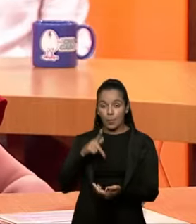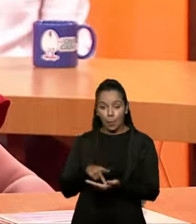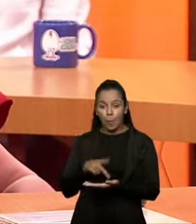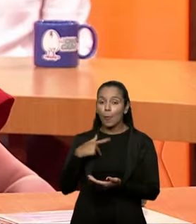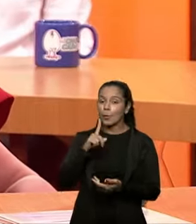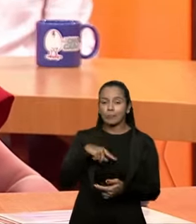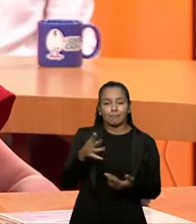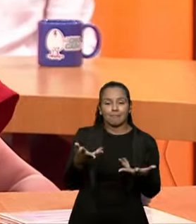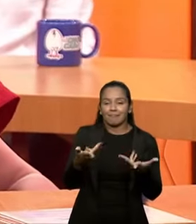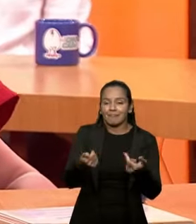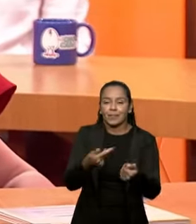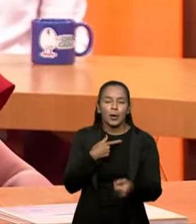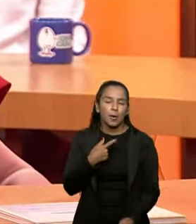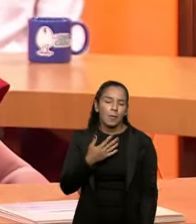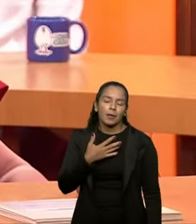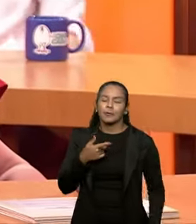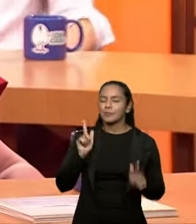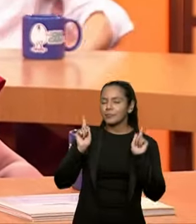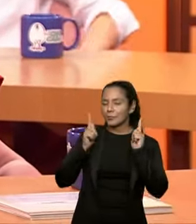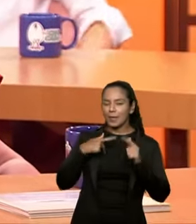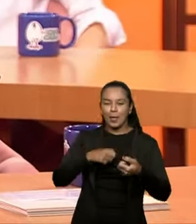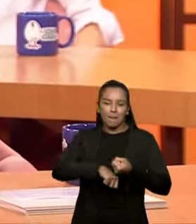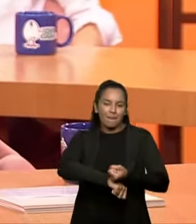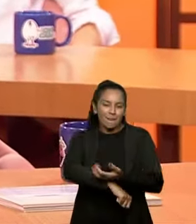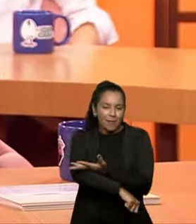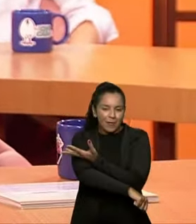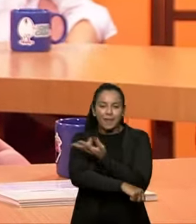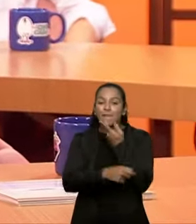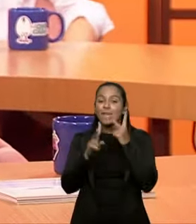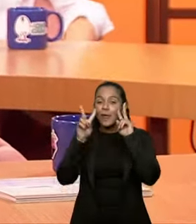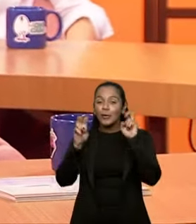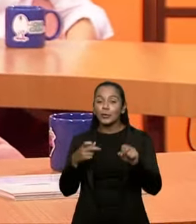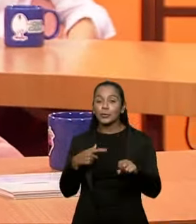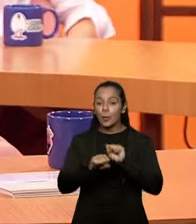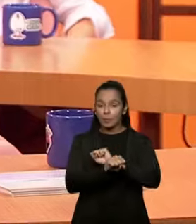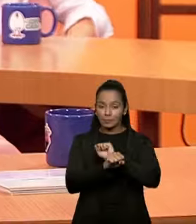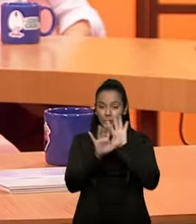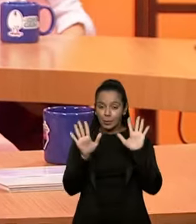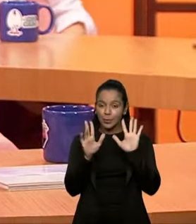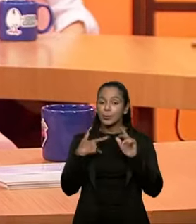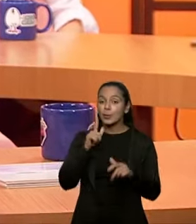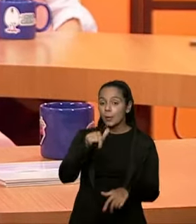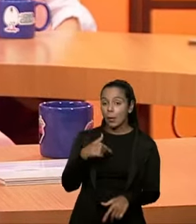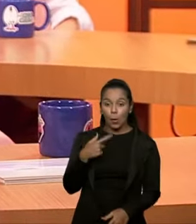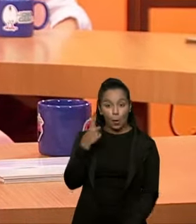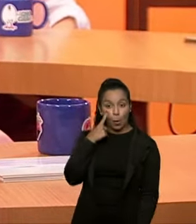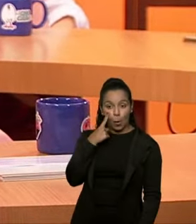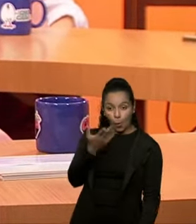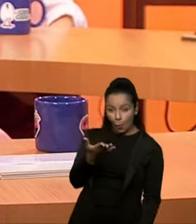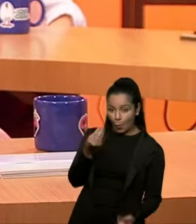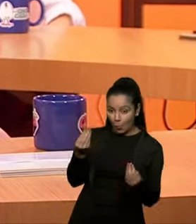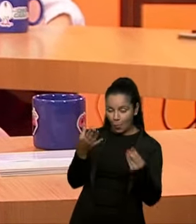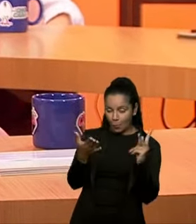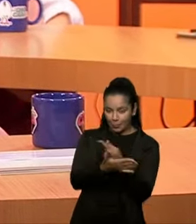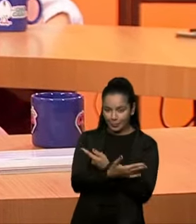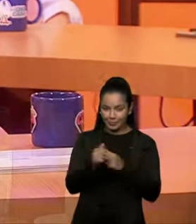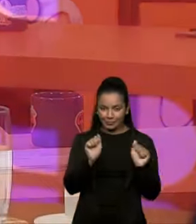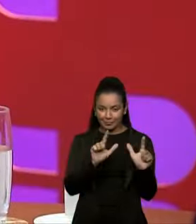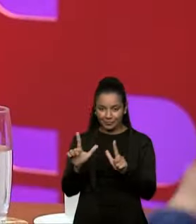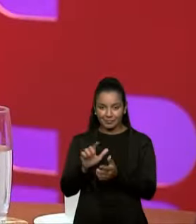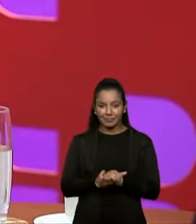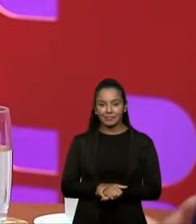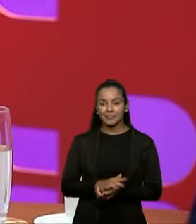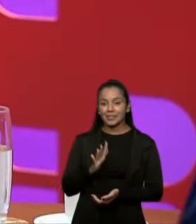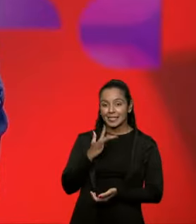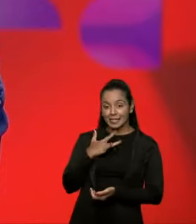Eu me diverti, me emocionei e, claro, a gente falou muito do Sem Censura. Olha só uma palhinha de como foi. Olha só, passa, por favor. Cissa, agora você